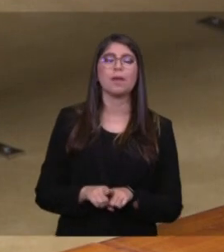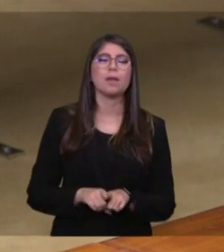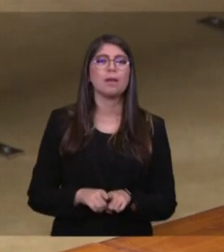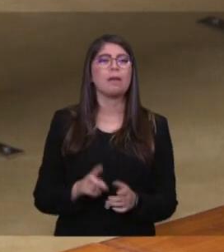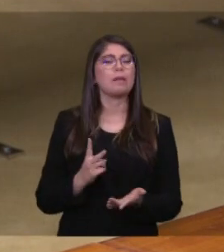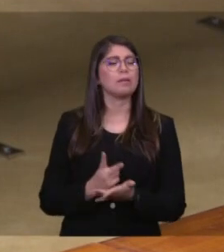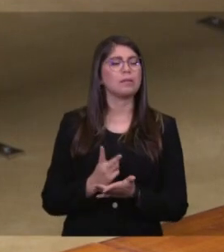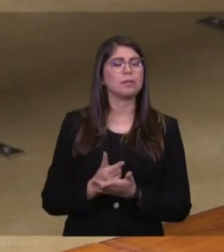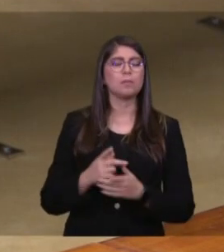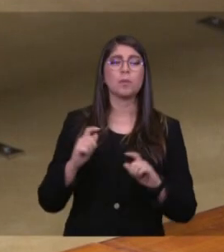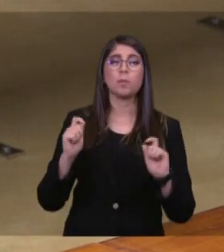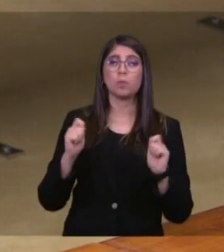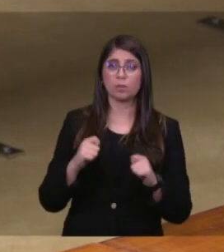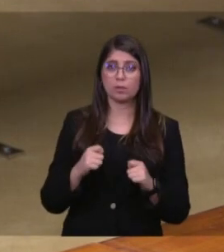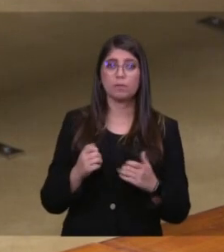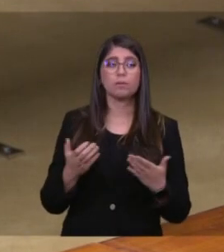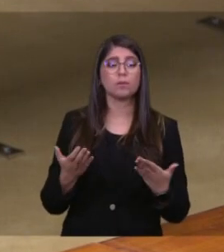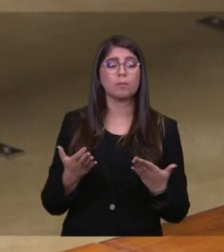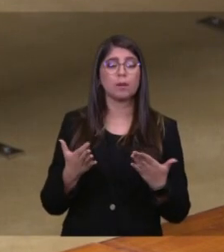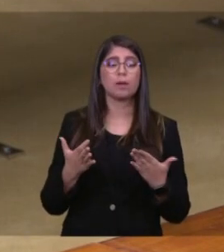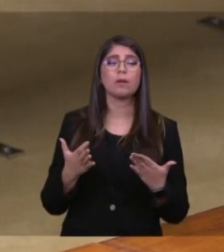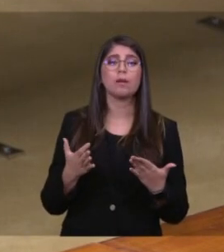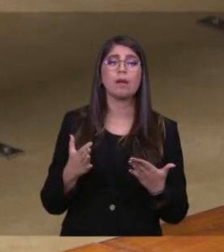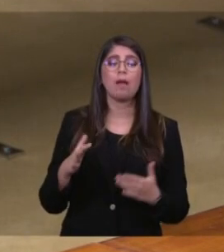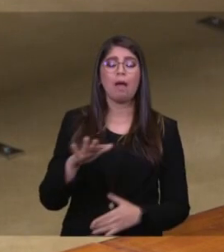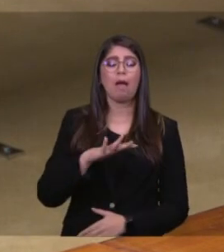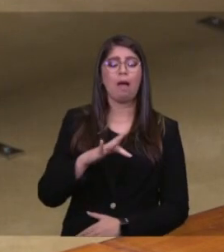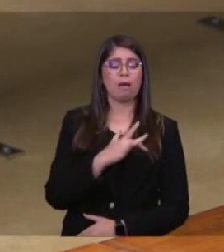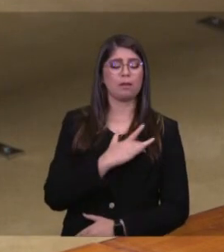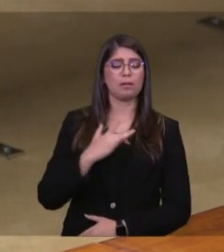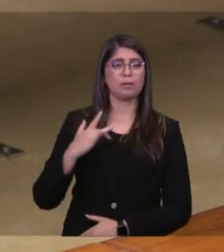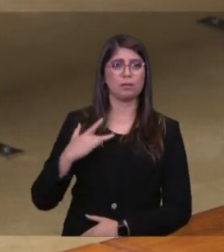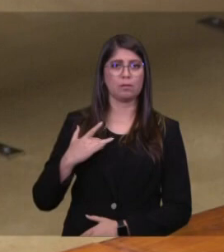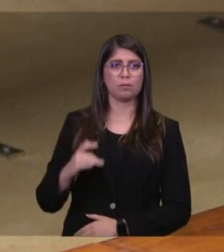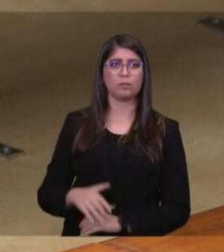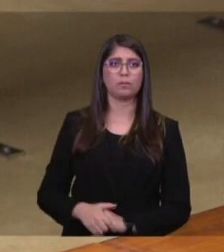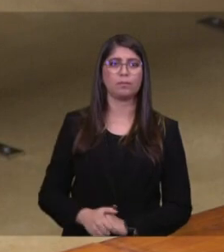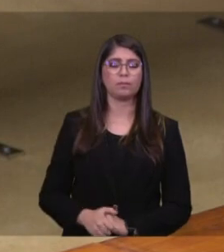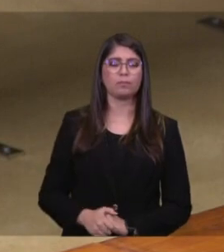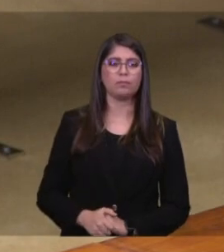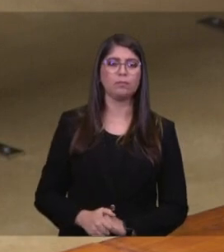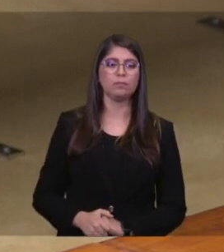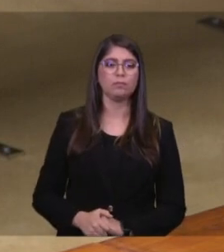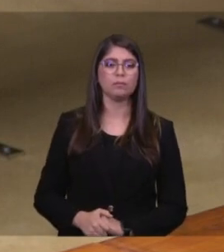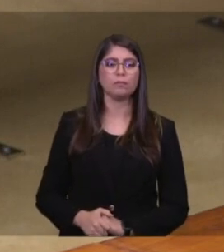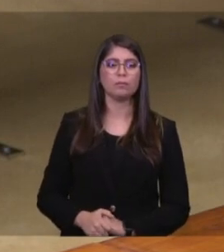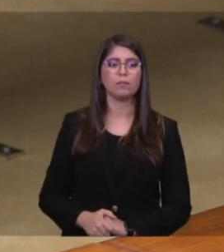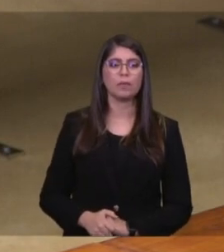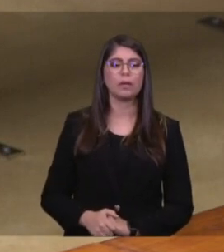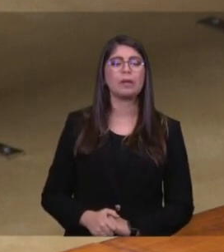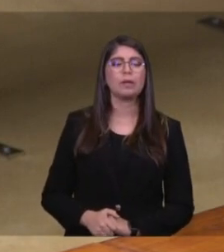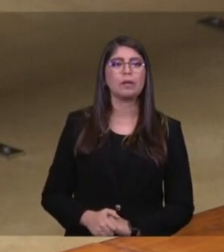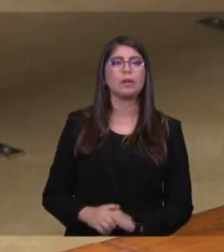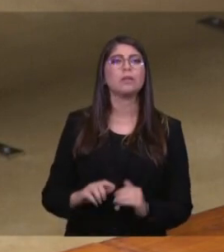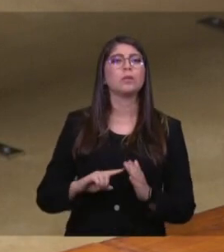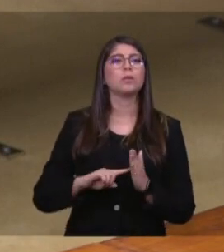possível, os interesses do setor de saúde. E o Sindusfarma se